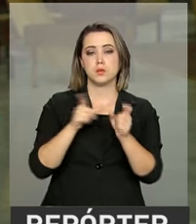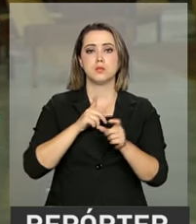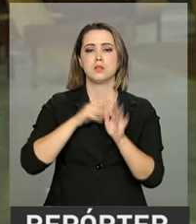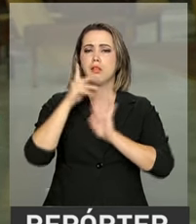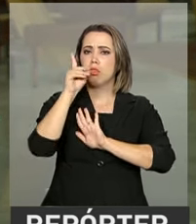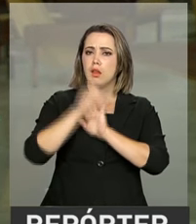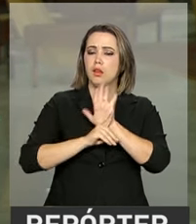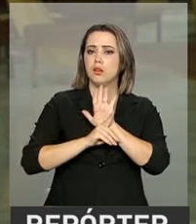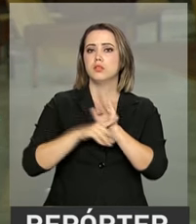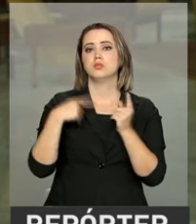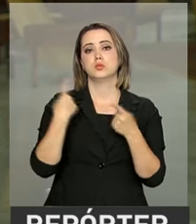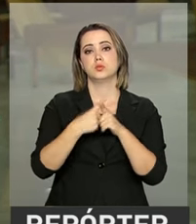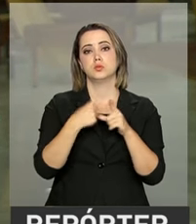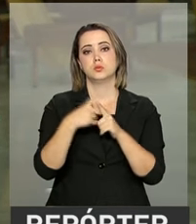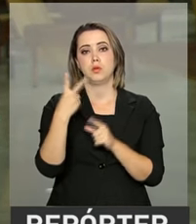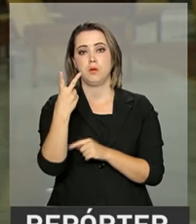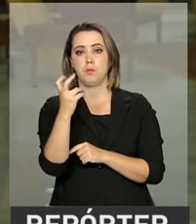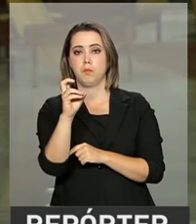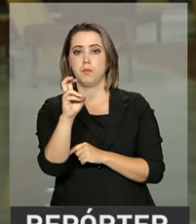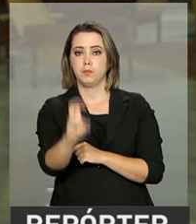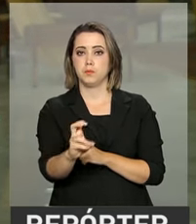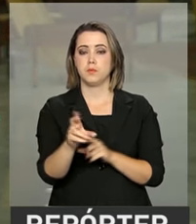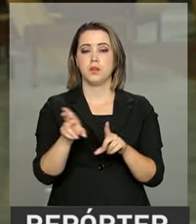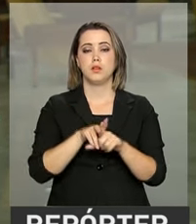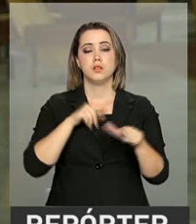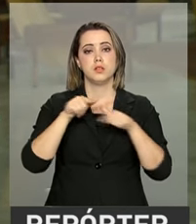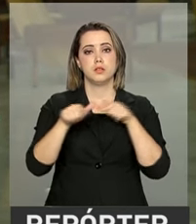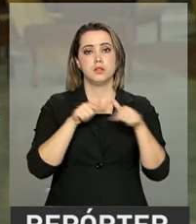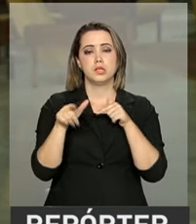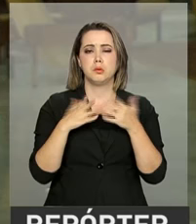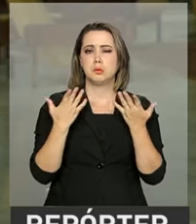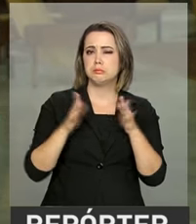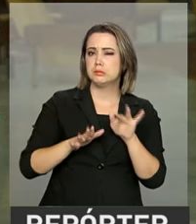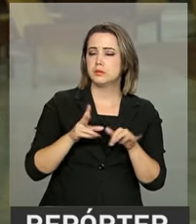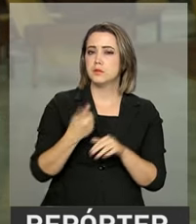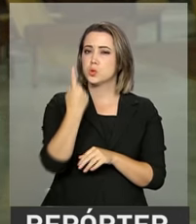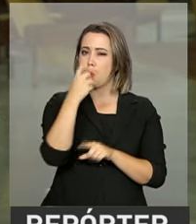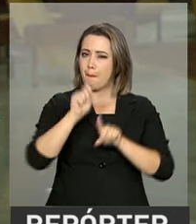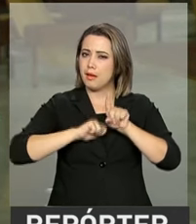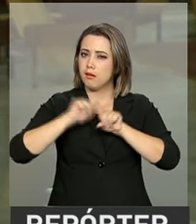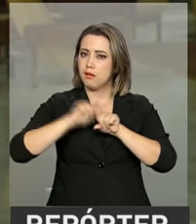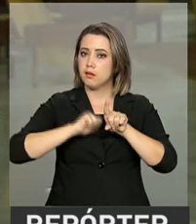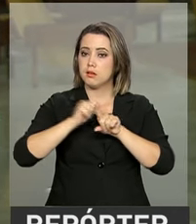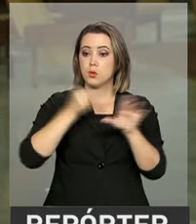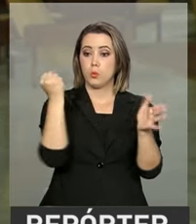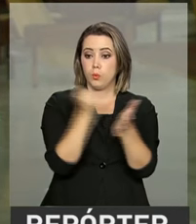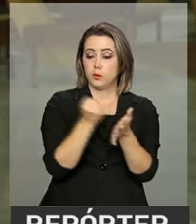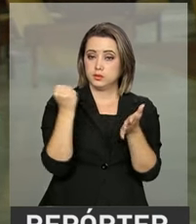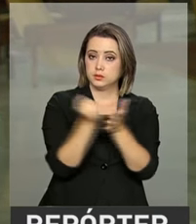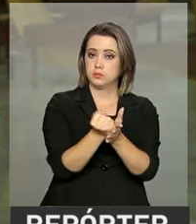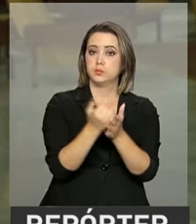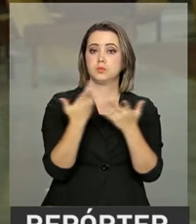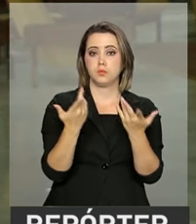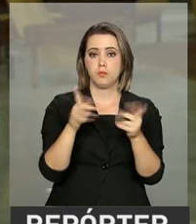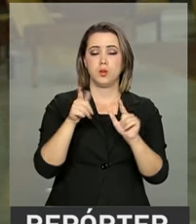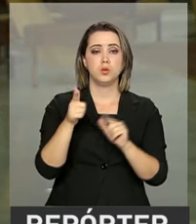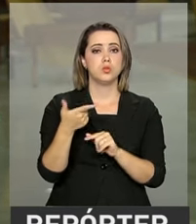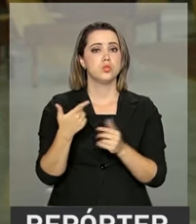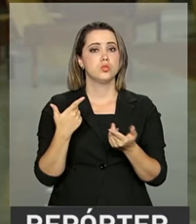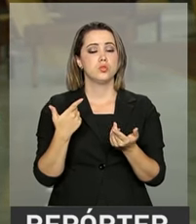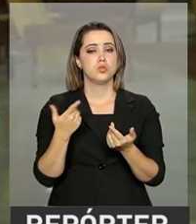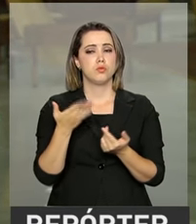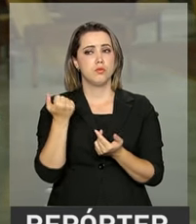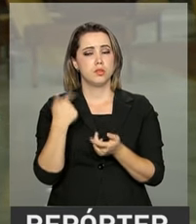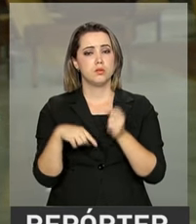direito. Isso porque em 2015, eles trabalharam por pelo menos um mês com carteira assinada e não tiveram,